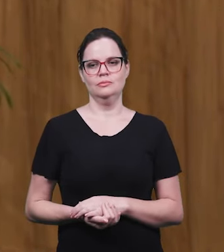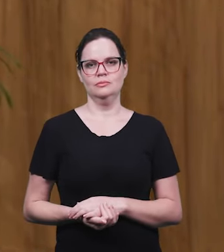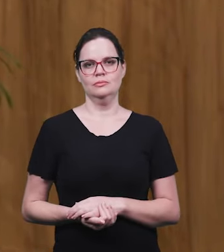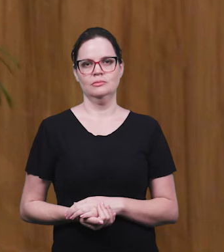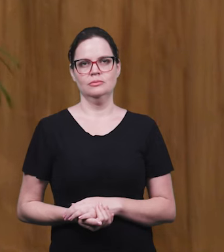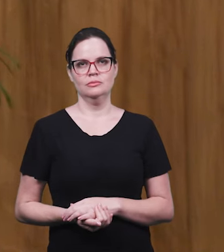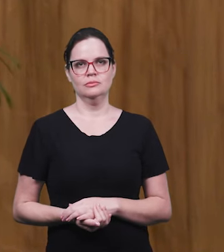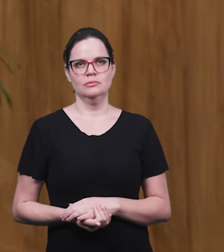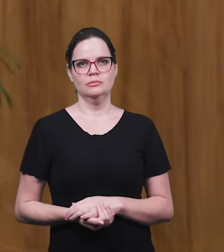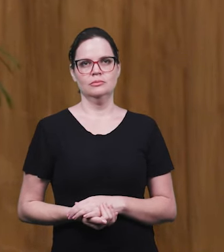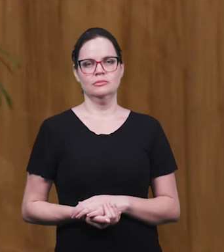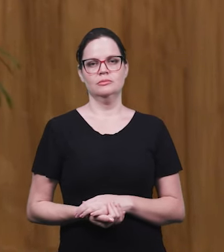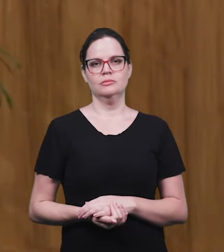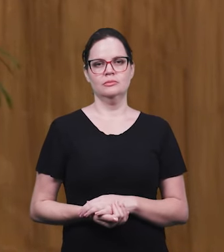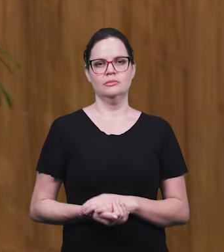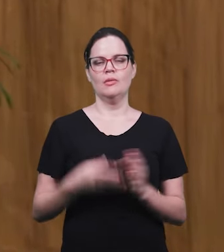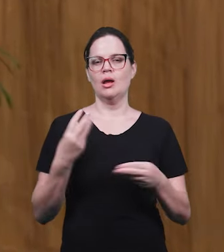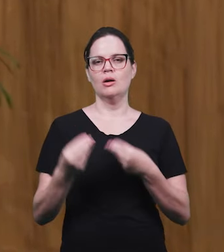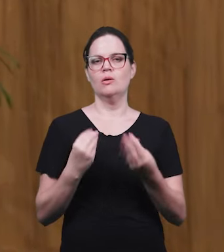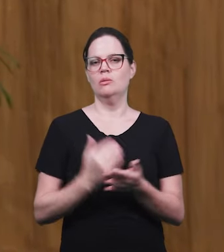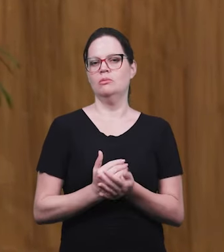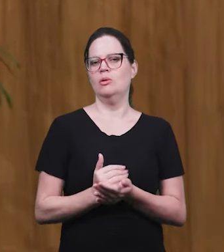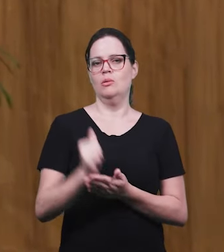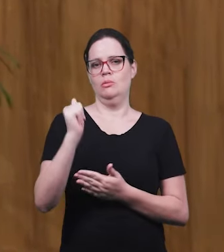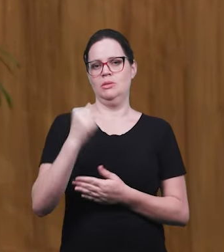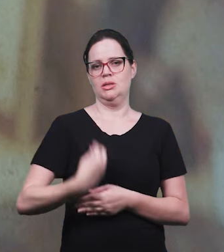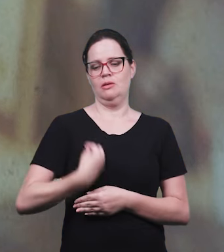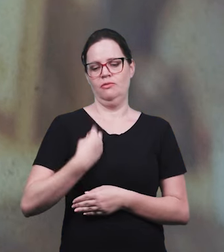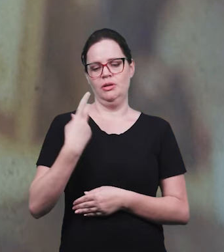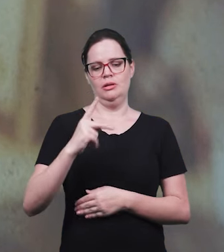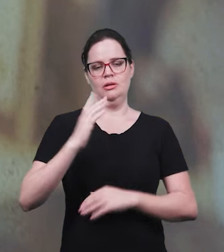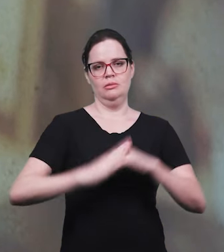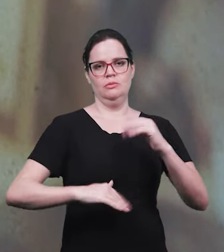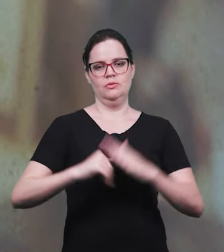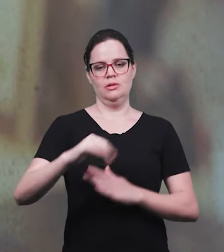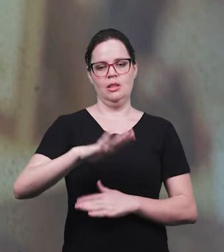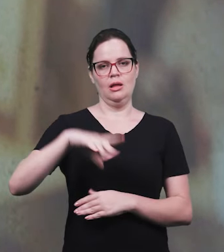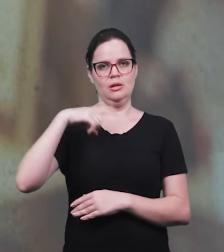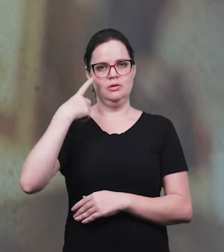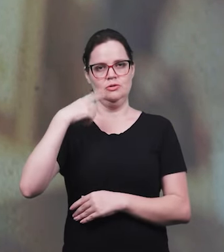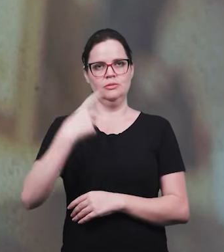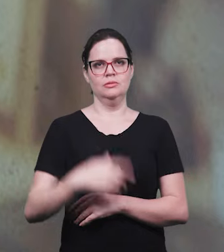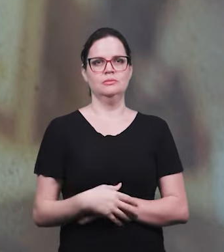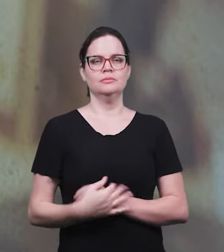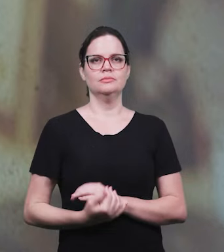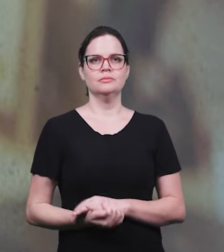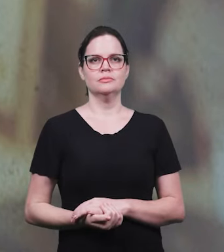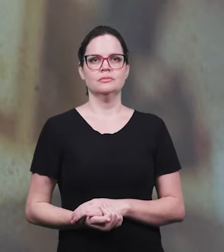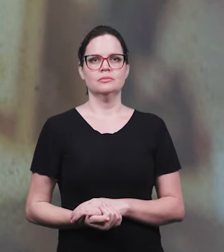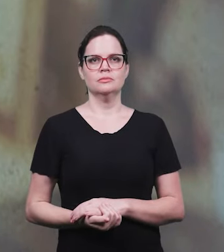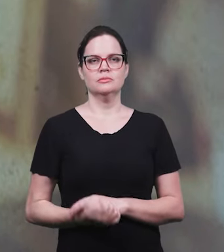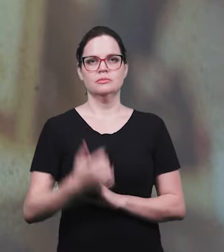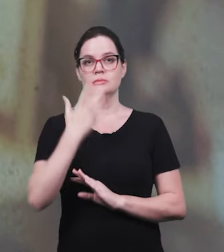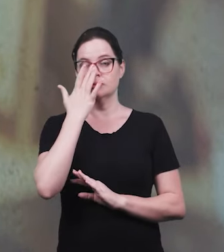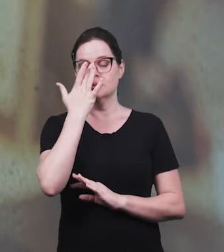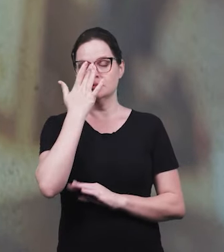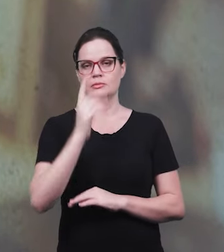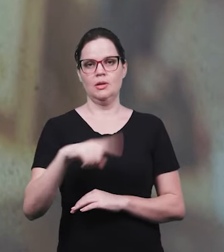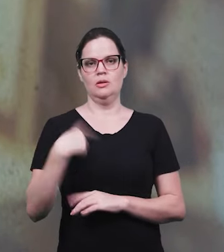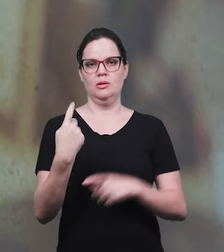assim, o que ele deve fazer para iniciar a carreira dele na advocacia? É claro que nós precisamos de